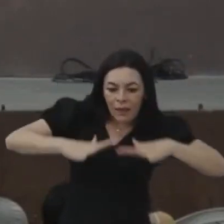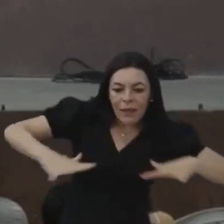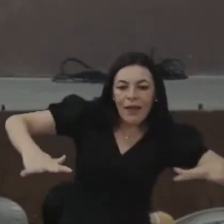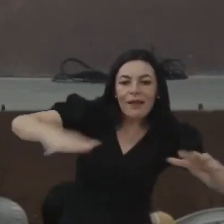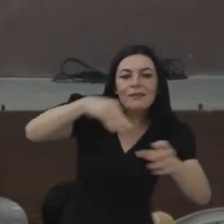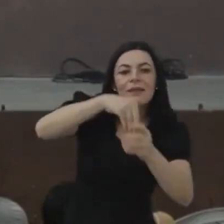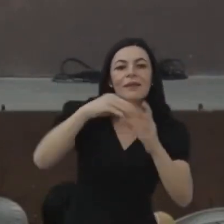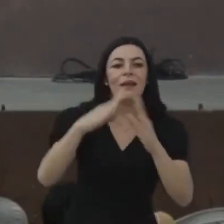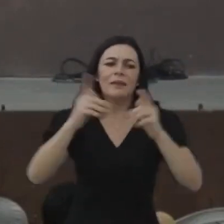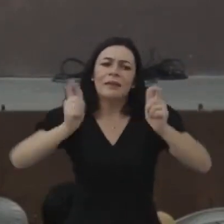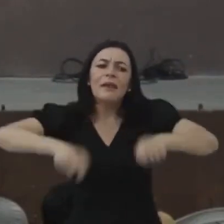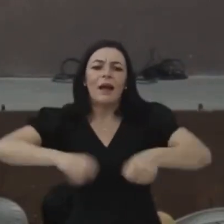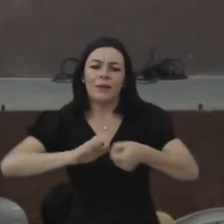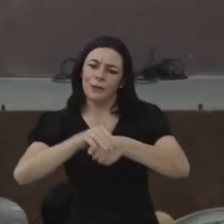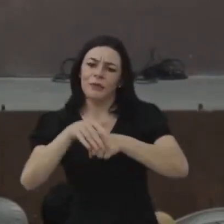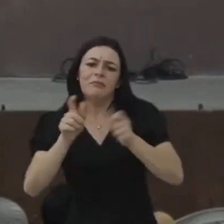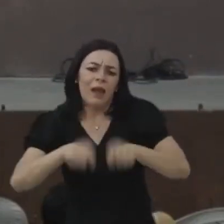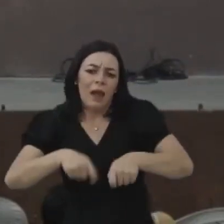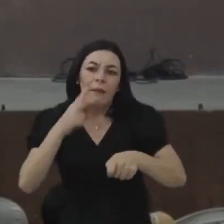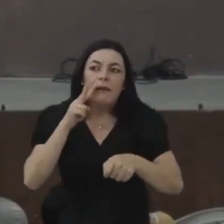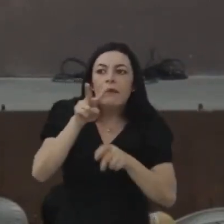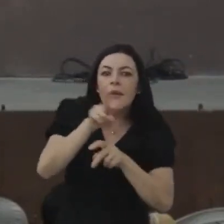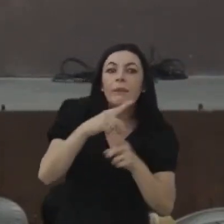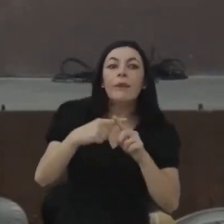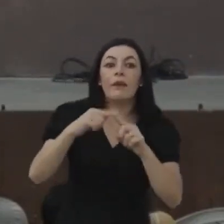de alguma forma ainda existe luminosidade ali na cidade.